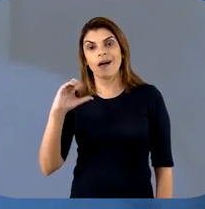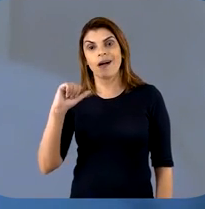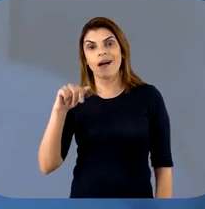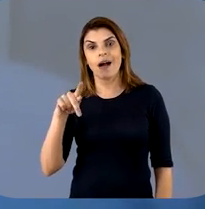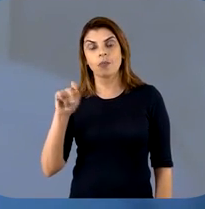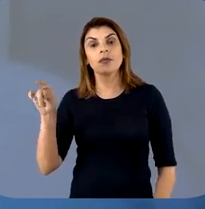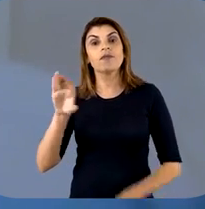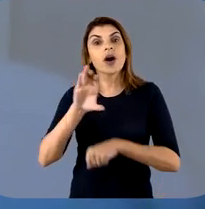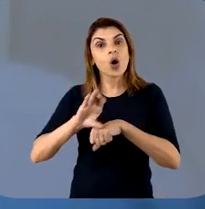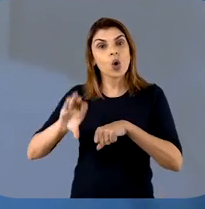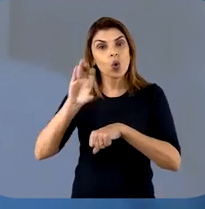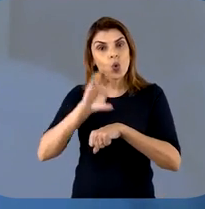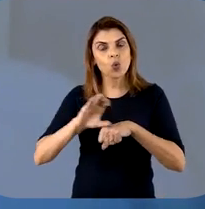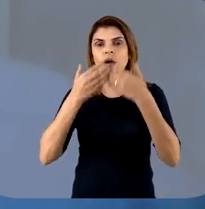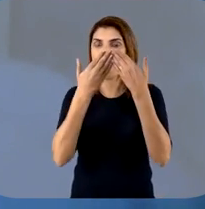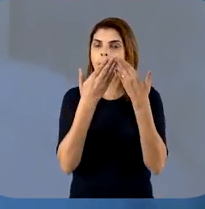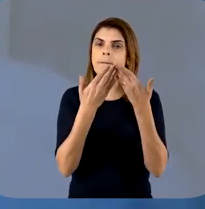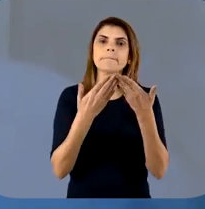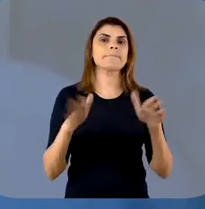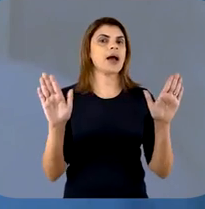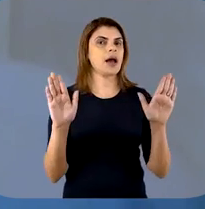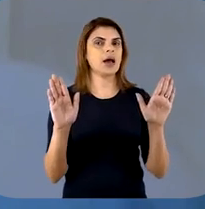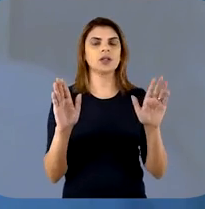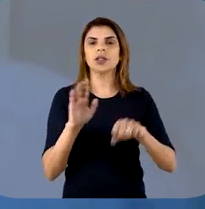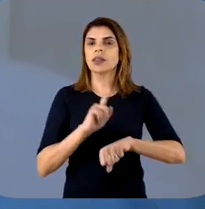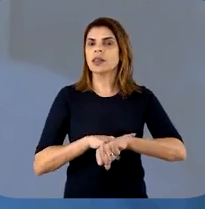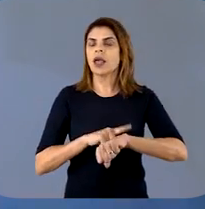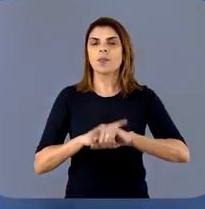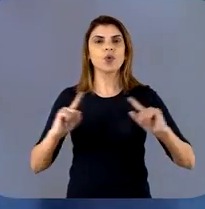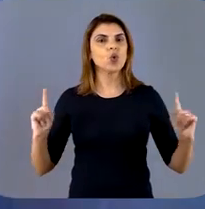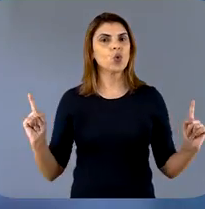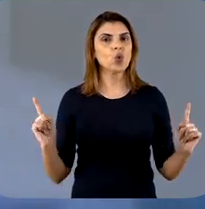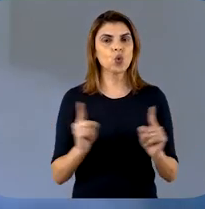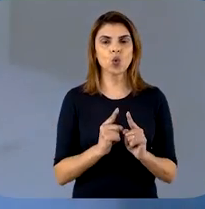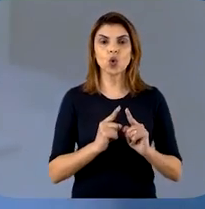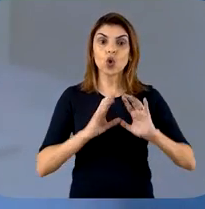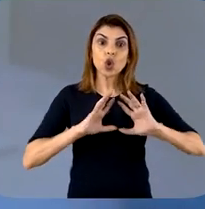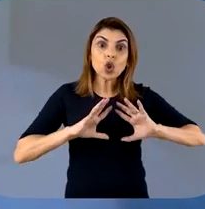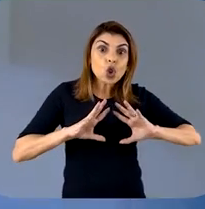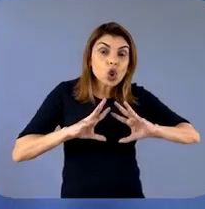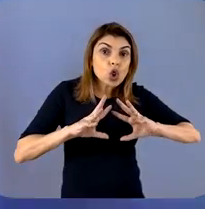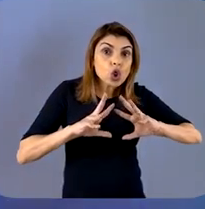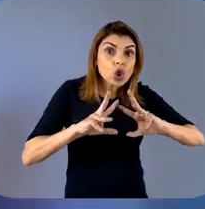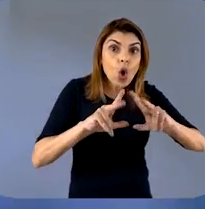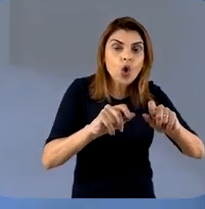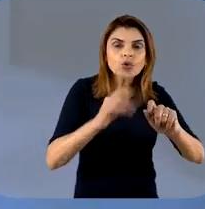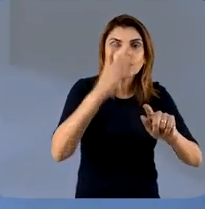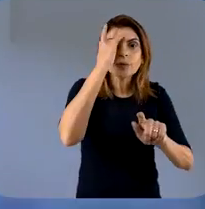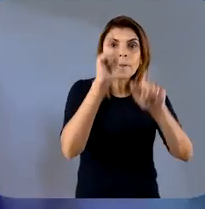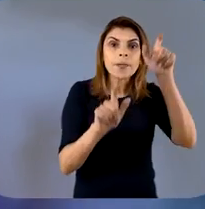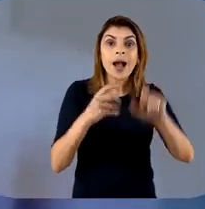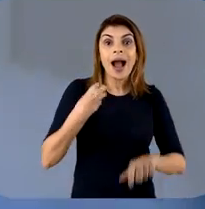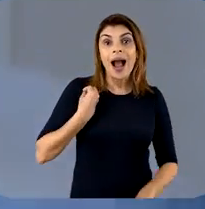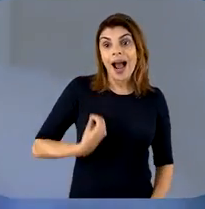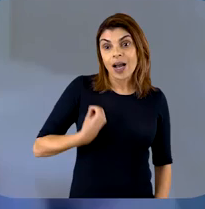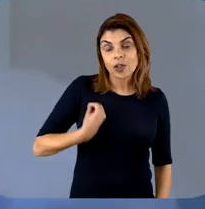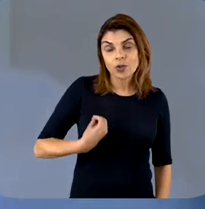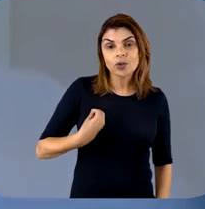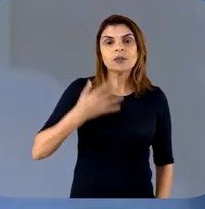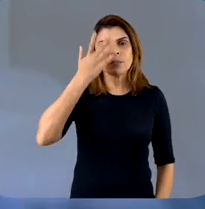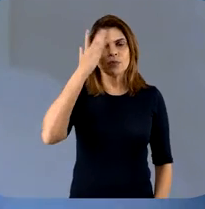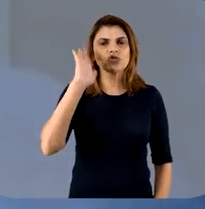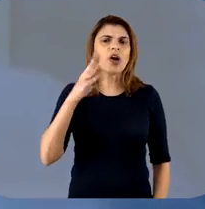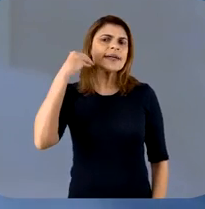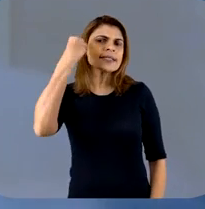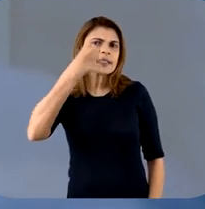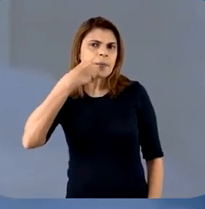um curso aberto, curto, para todos os atuais e experientes vacinadores